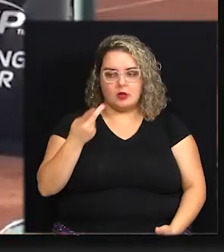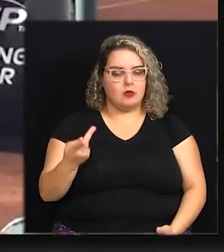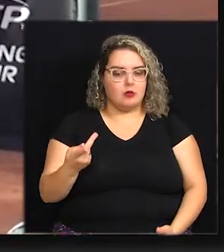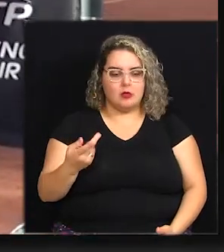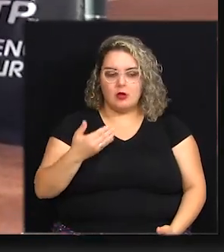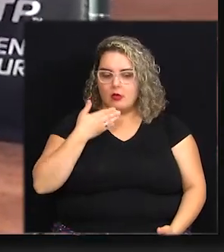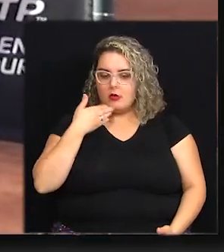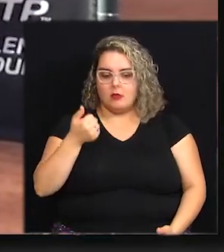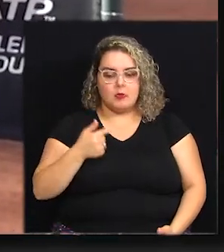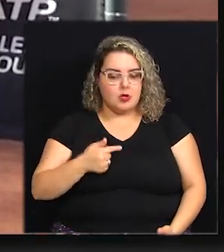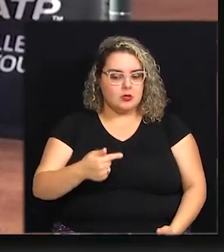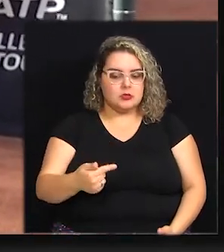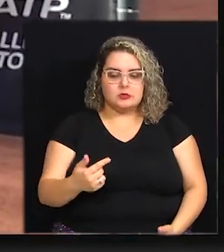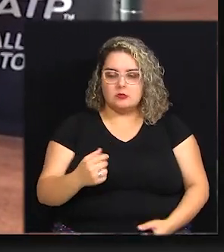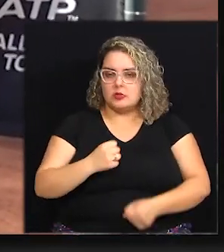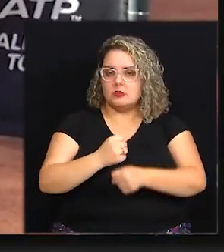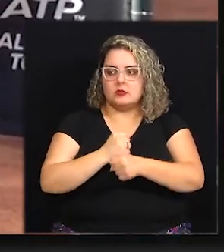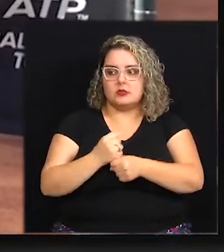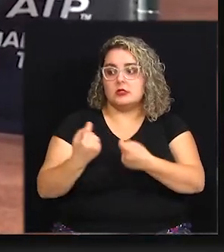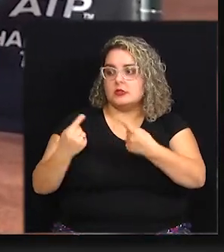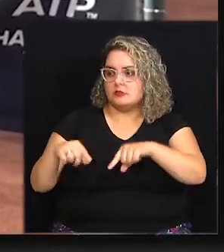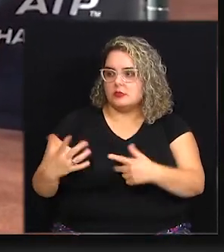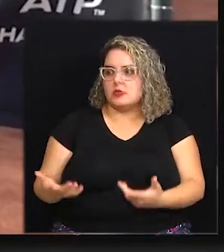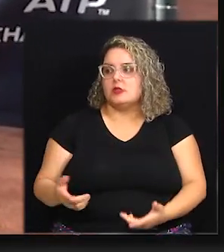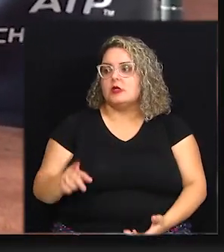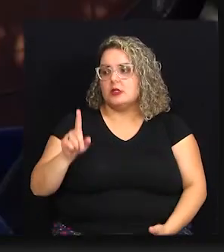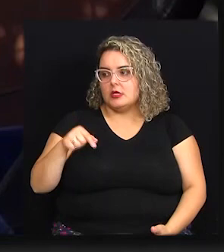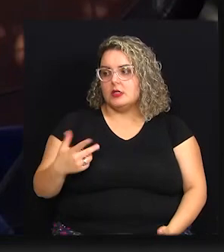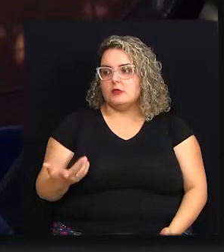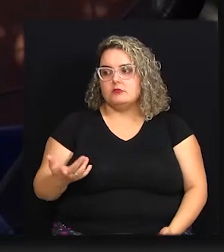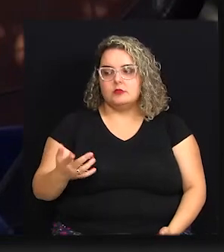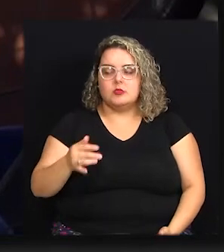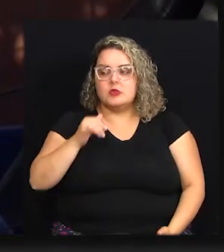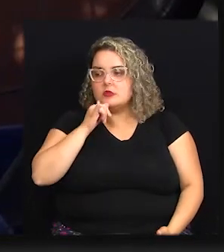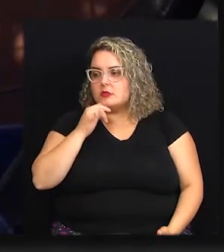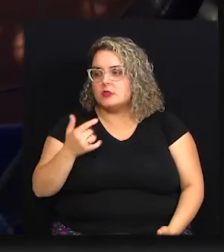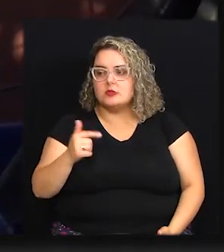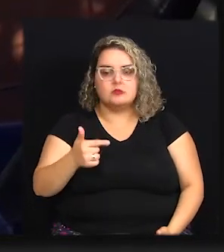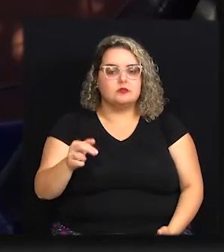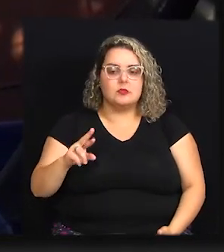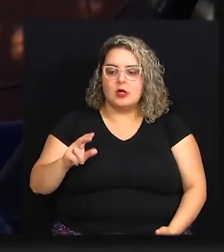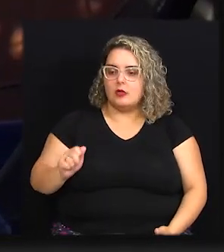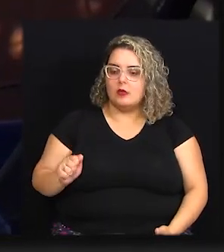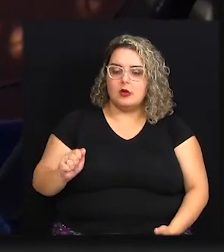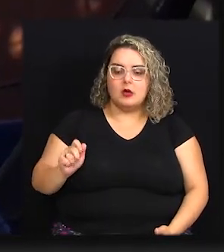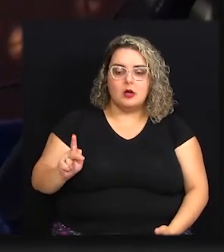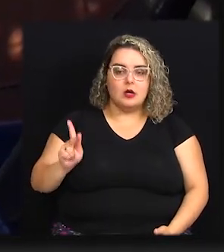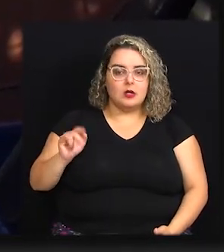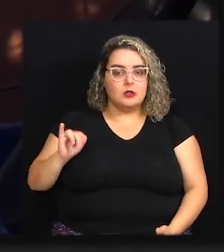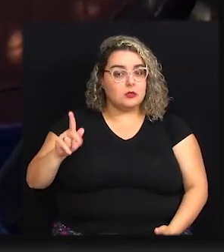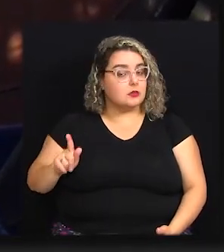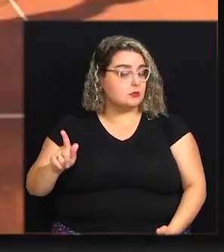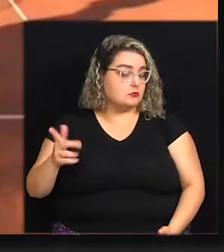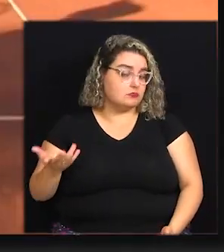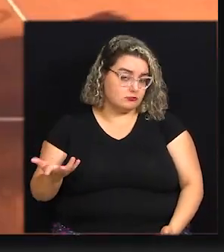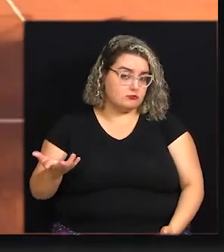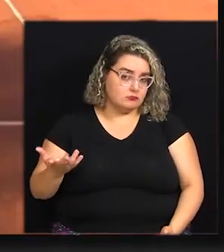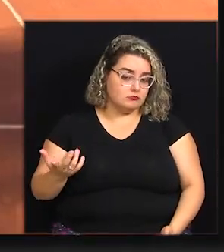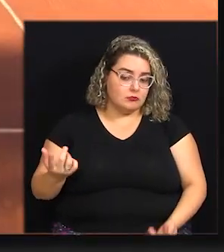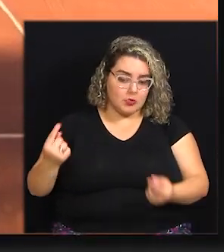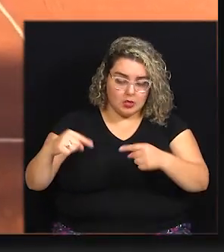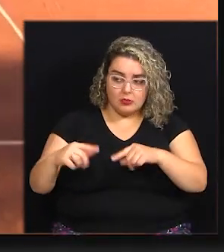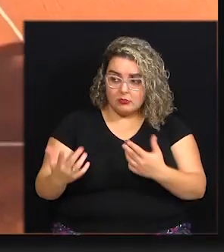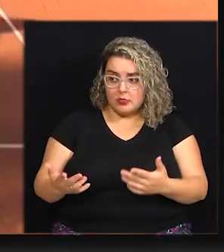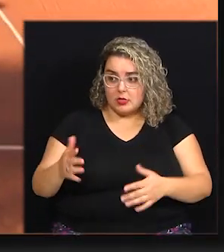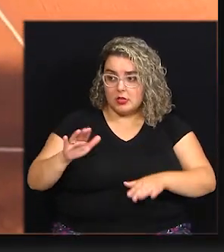melhor semana do ano pra mim, essa semana desse torneio. Que é um torneio que, tipo, eu não tenho ranking ainda pra jogar, só que às